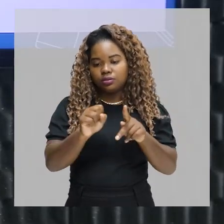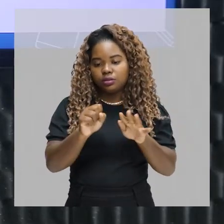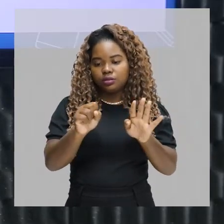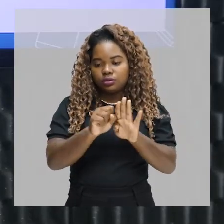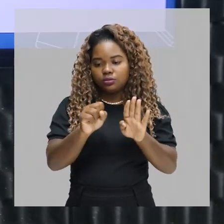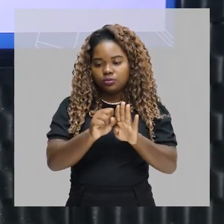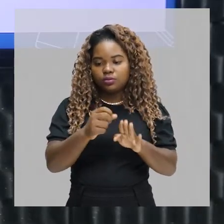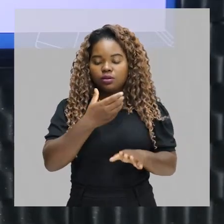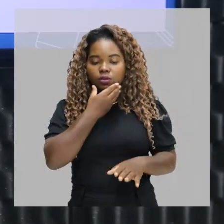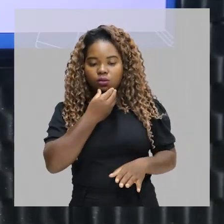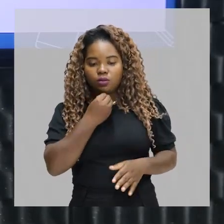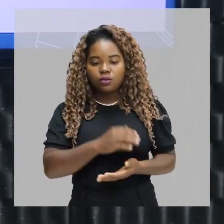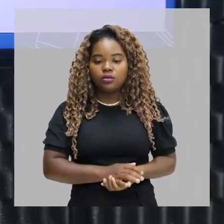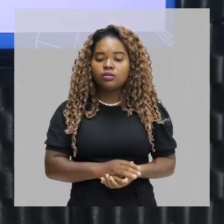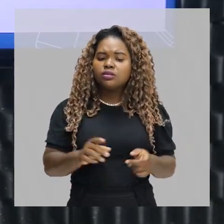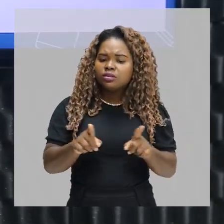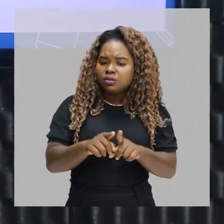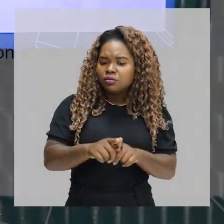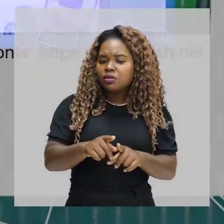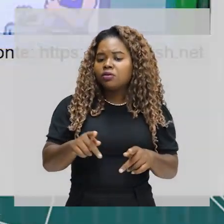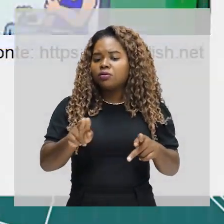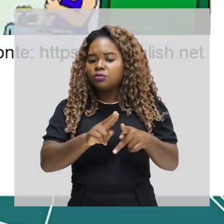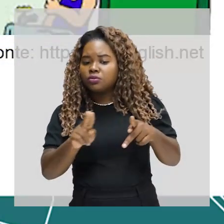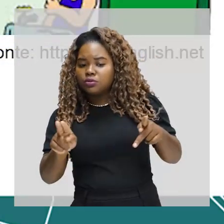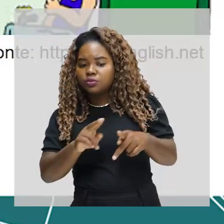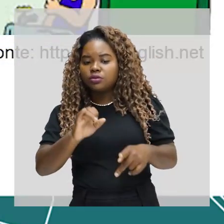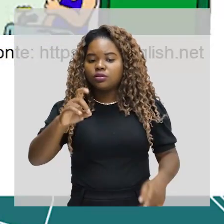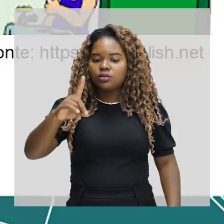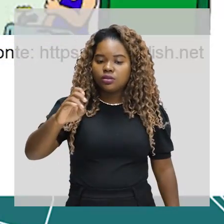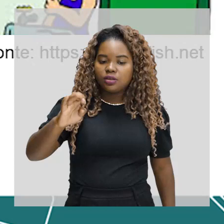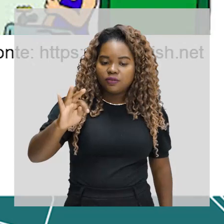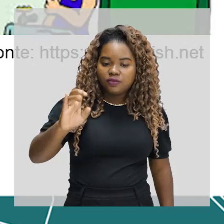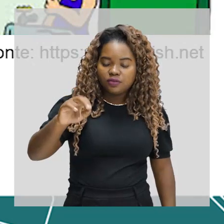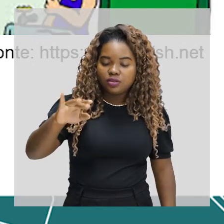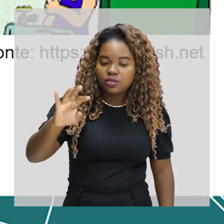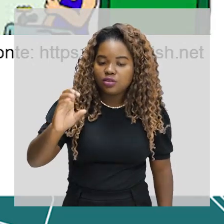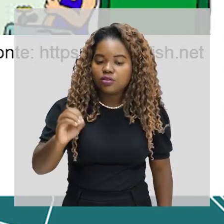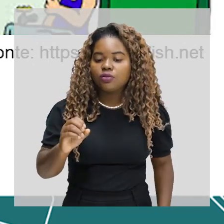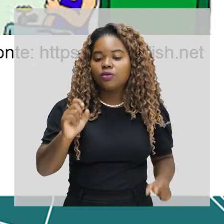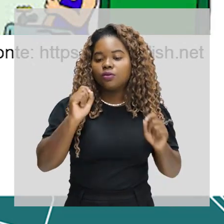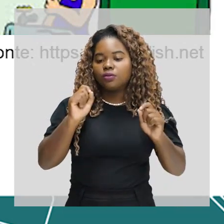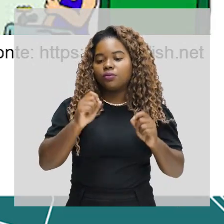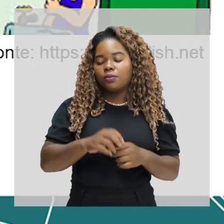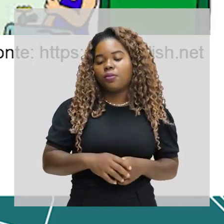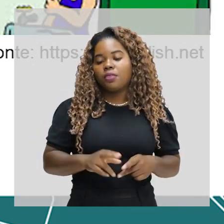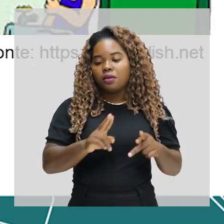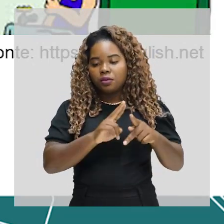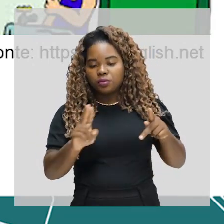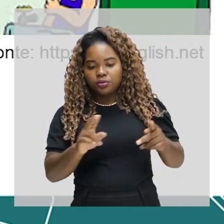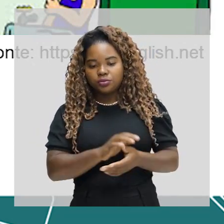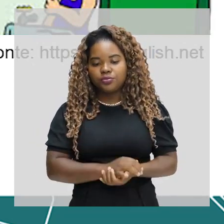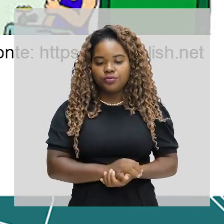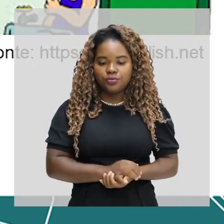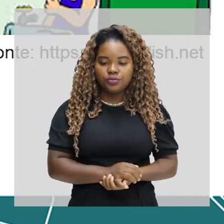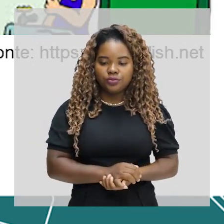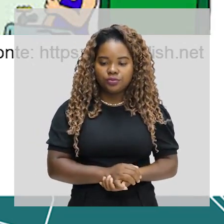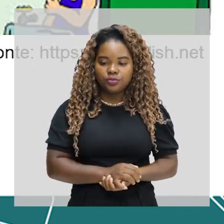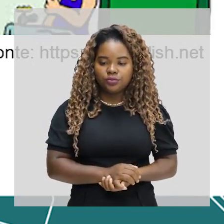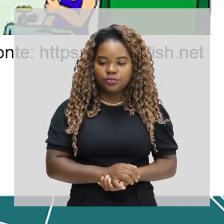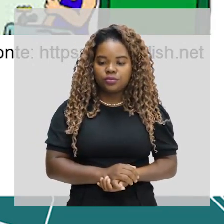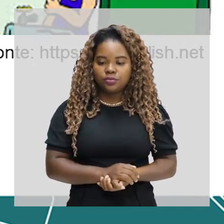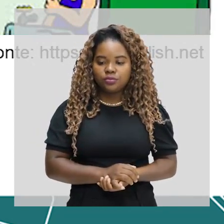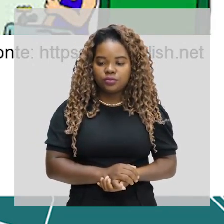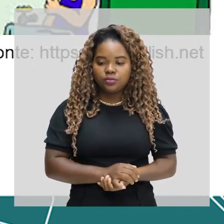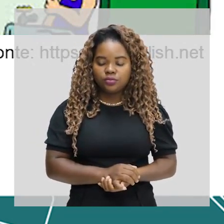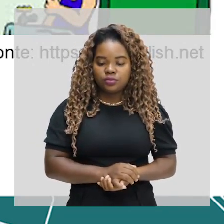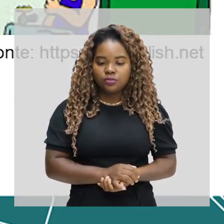homem. E os pronomes indefinidos, para a gente encaminhar para o nosso encerramento, são aqueles pronomes que, como o próprio nome diz,